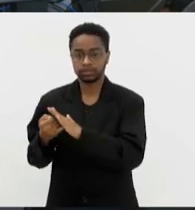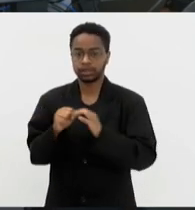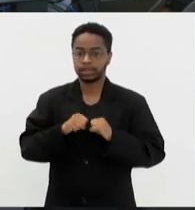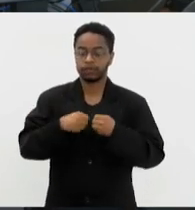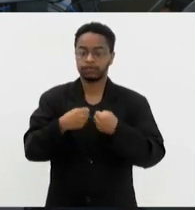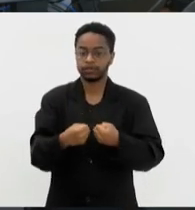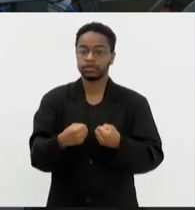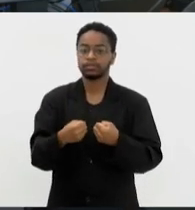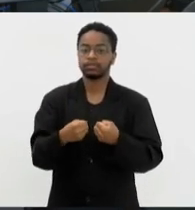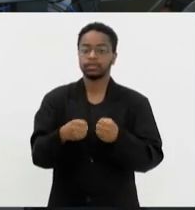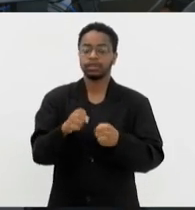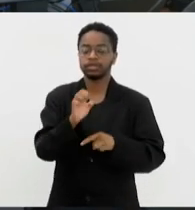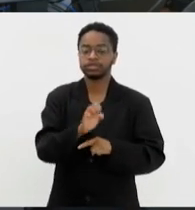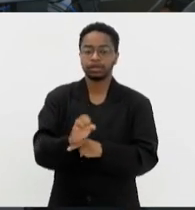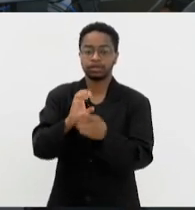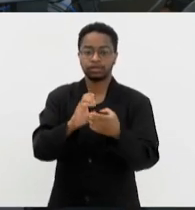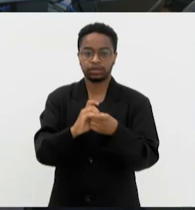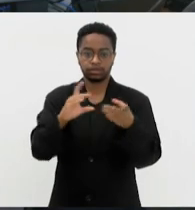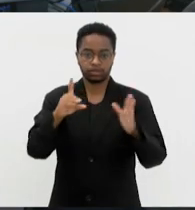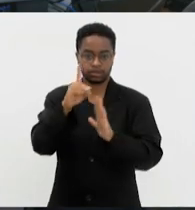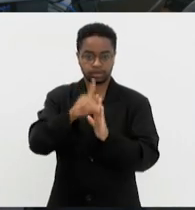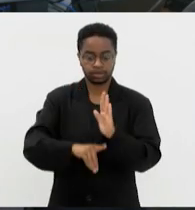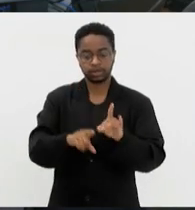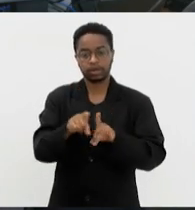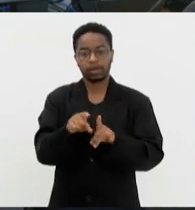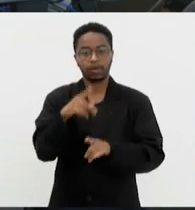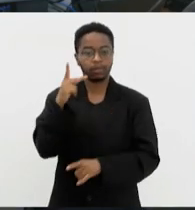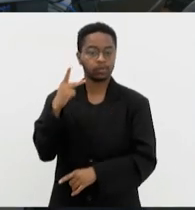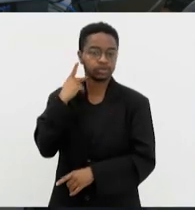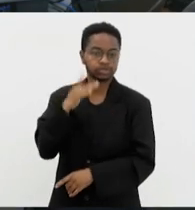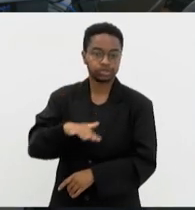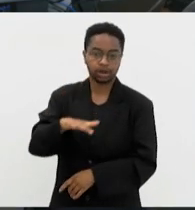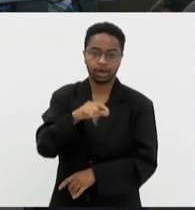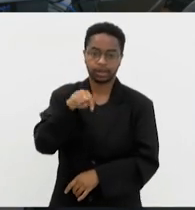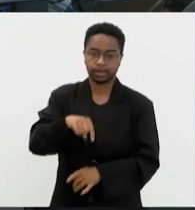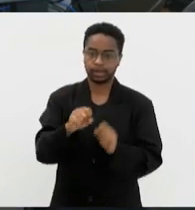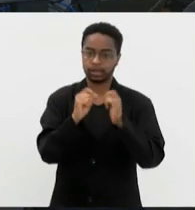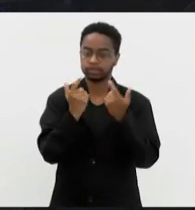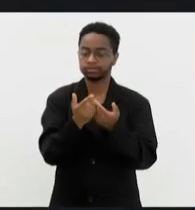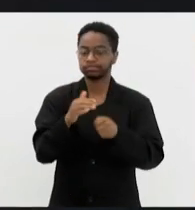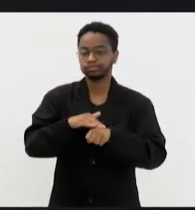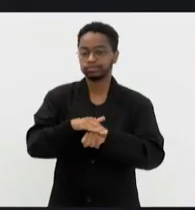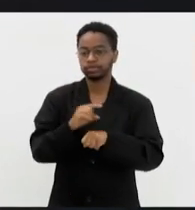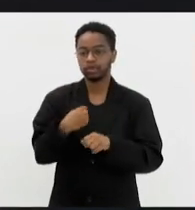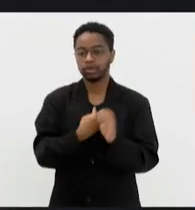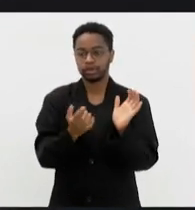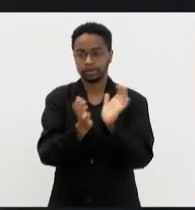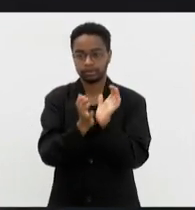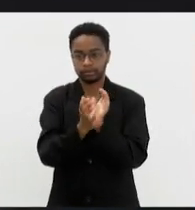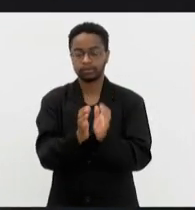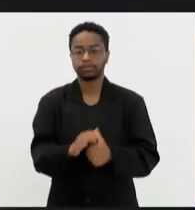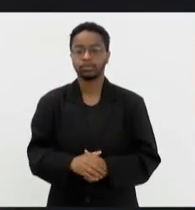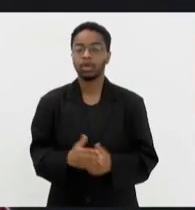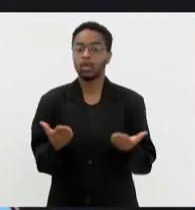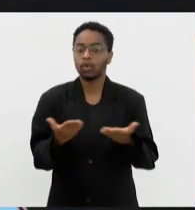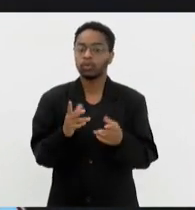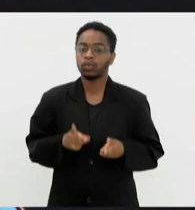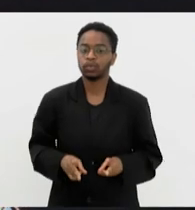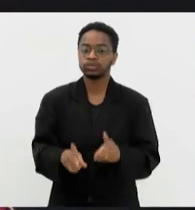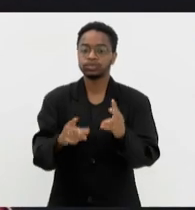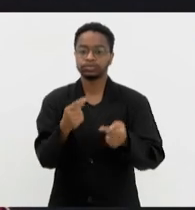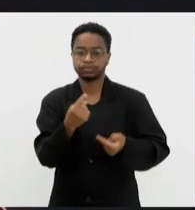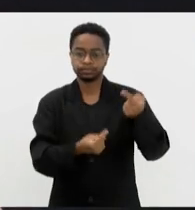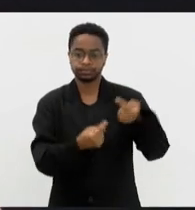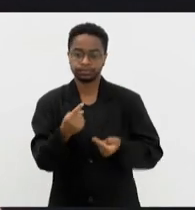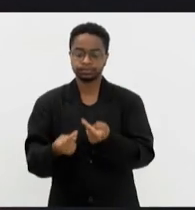Estado Democrático de Direito. O procurador-geral da Alerj conversou com a nossa equipe. Hoje teremos a continuação dos nossos debates